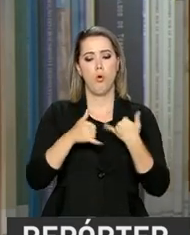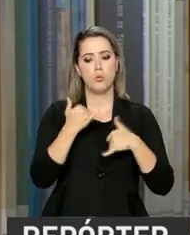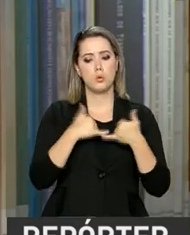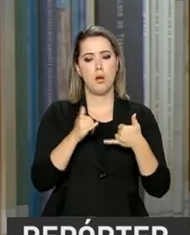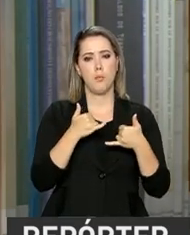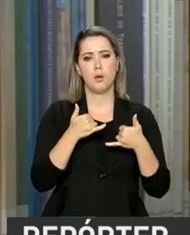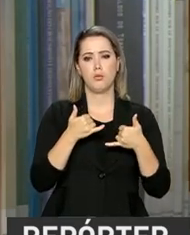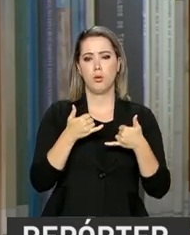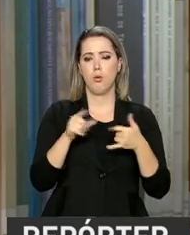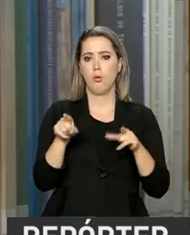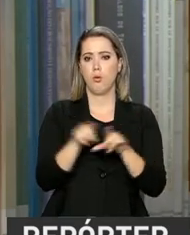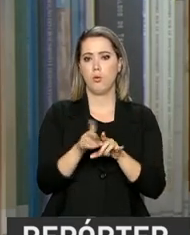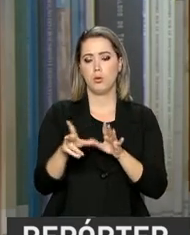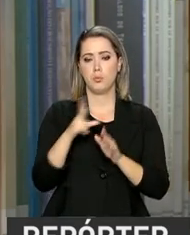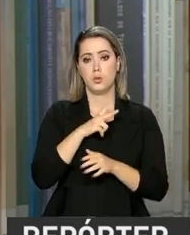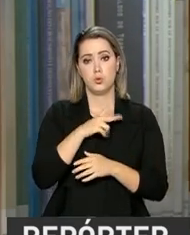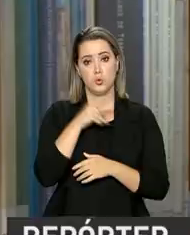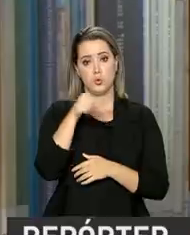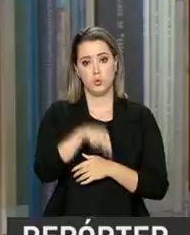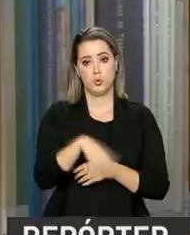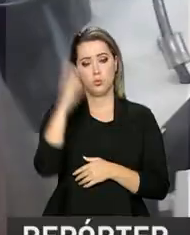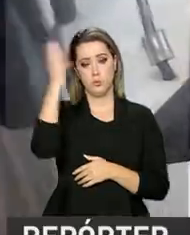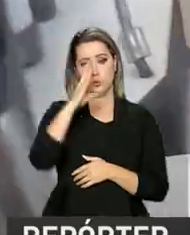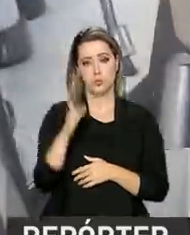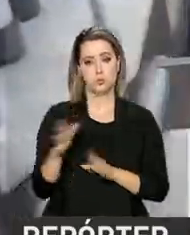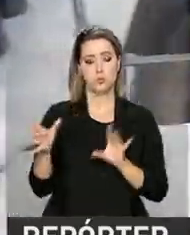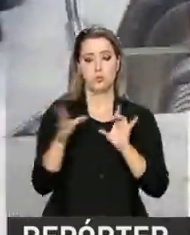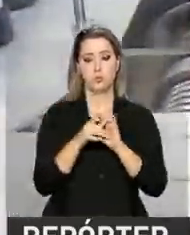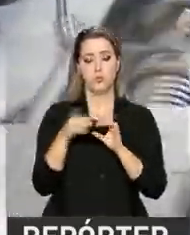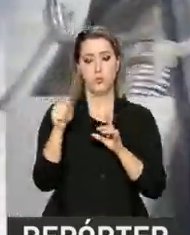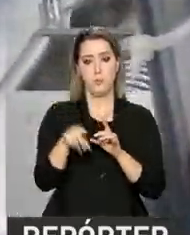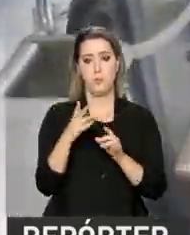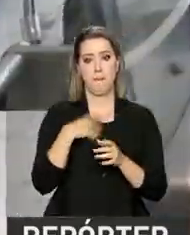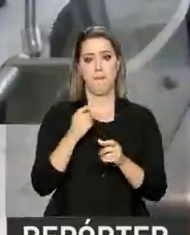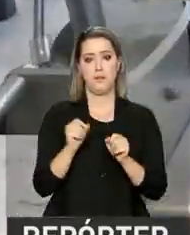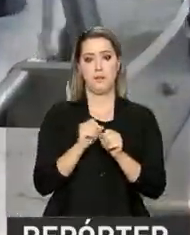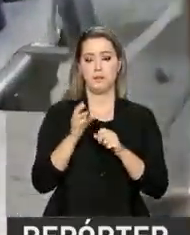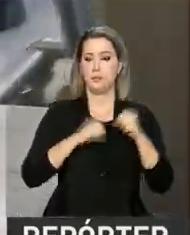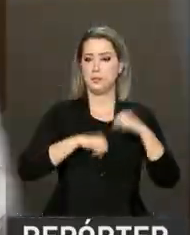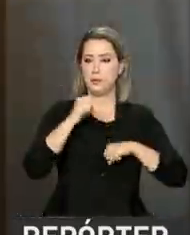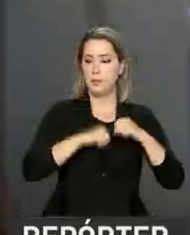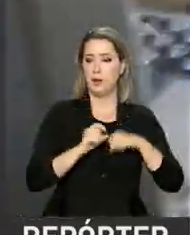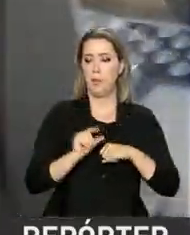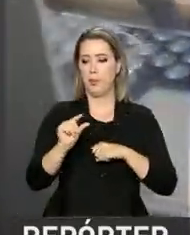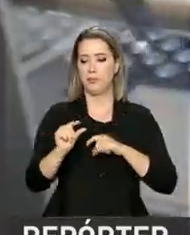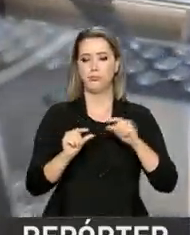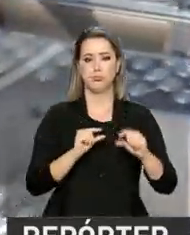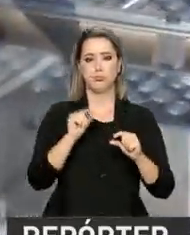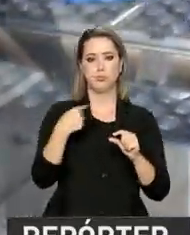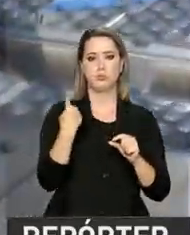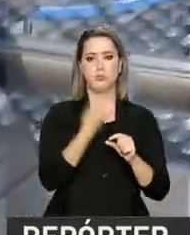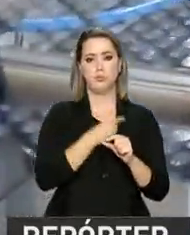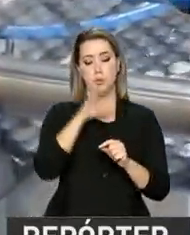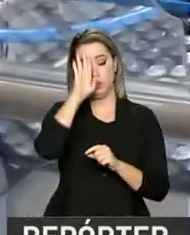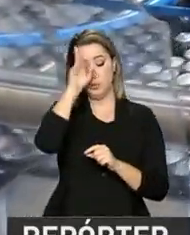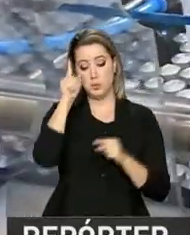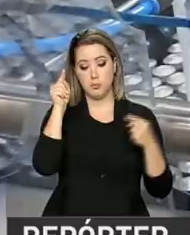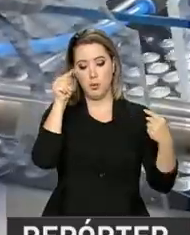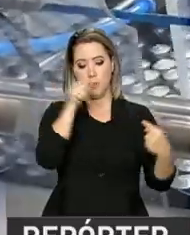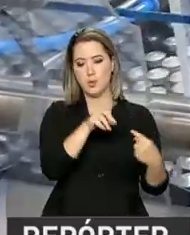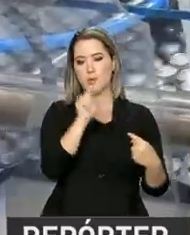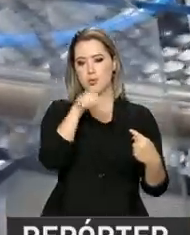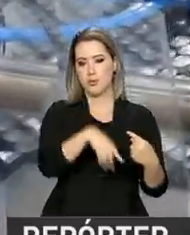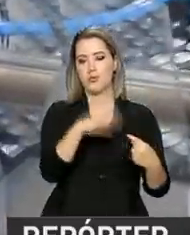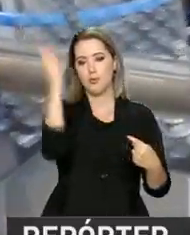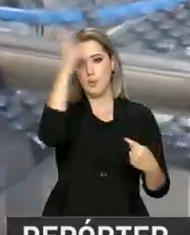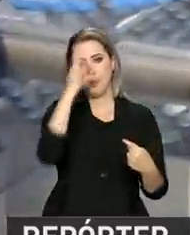privado nacional, a Libs, que vai fazer uma parte da produção para a gente. A nossa prioridade é o mercado nacional. Então,